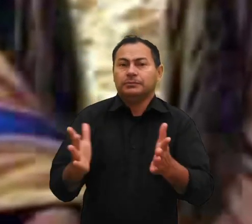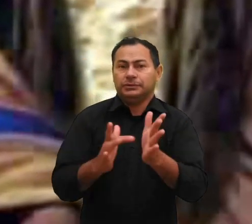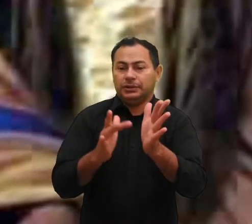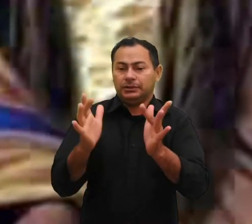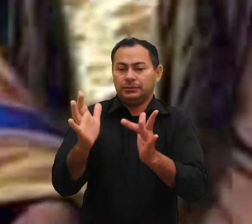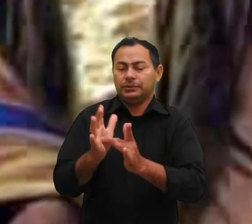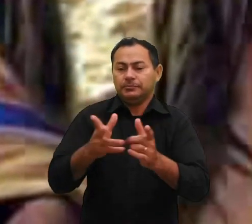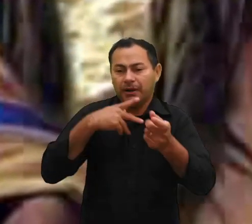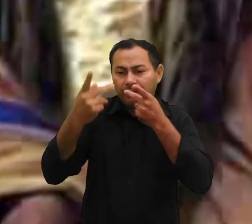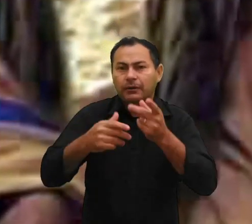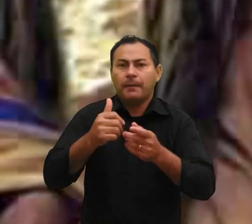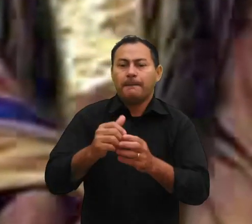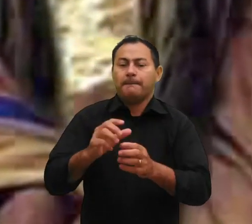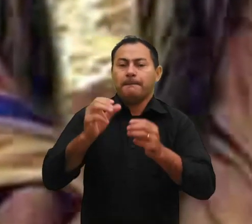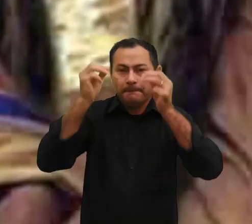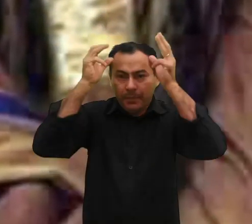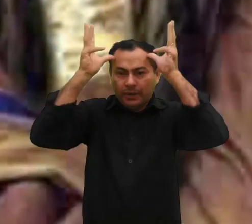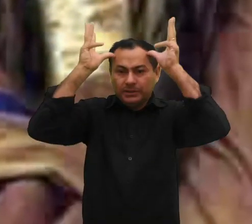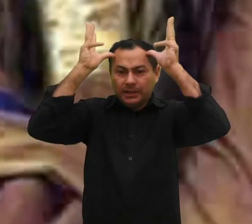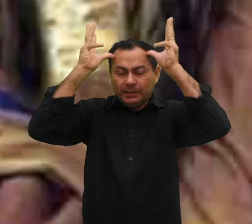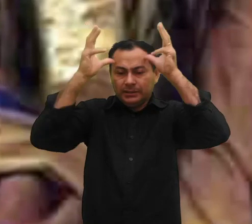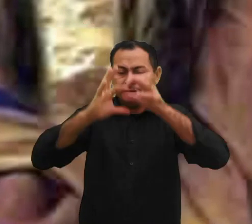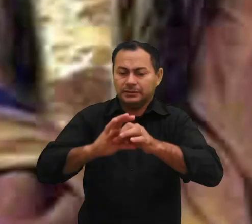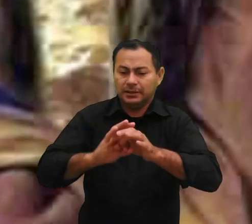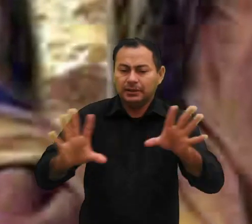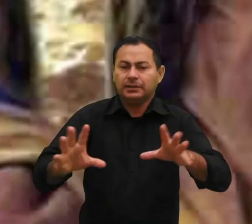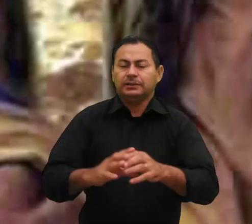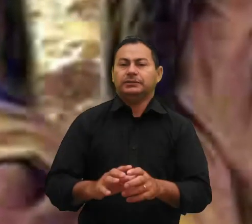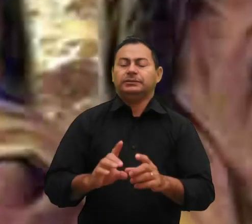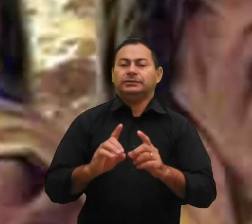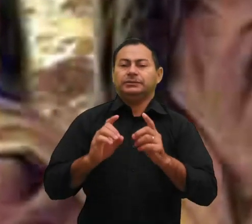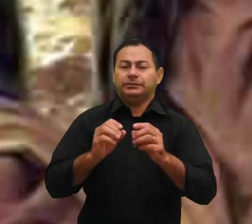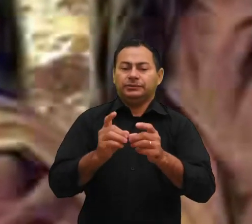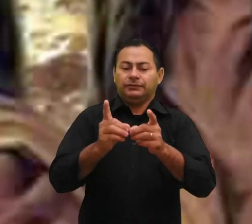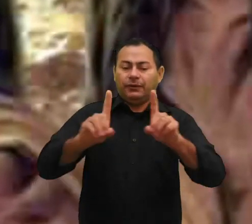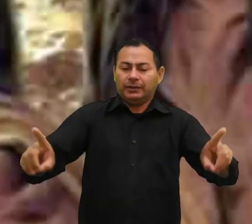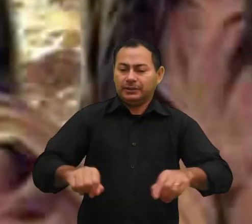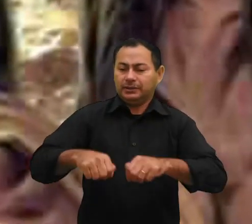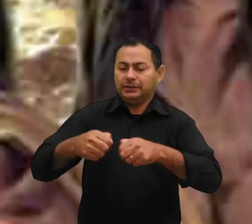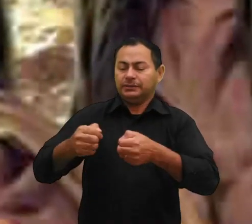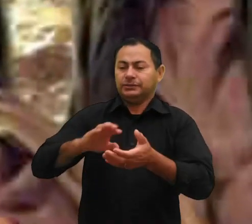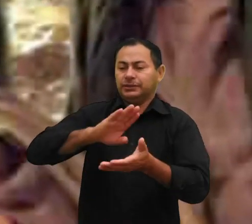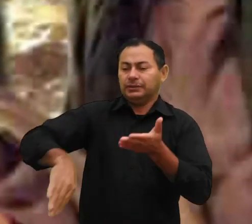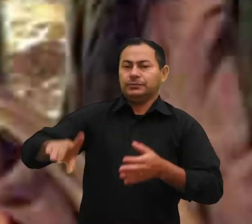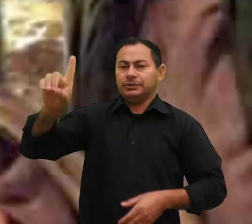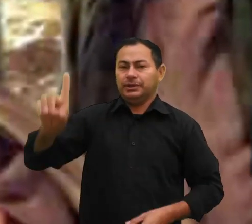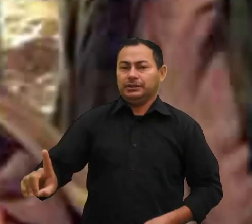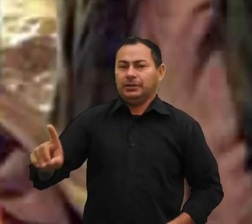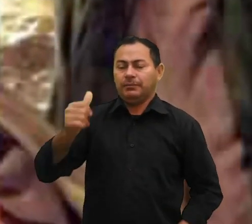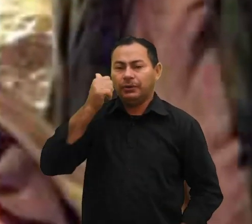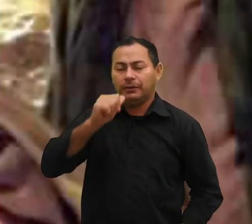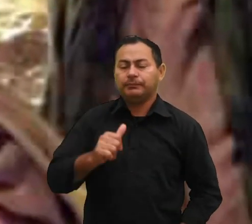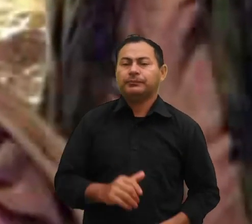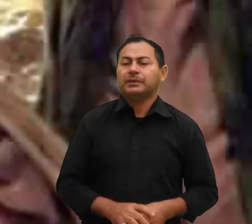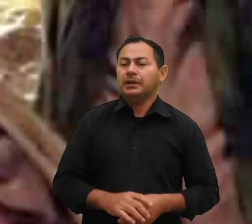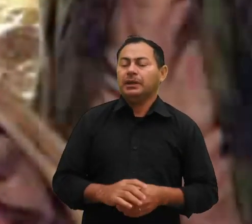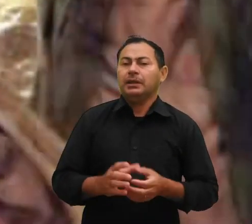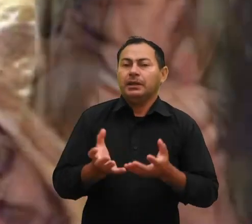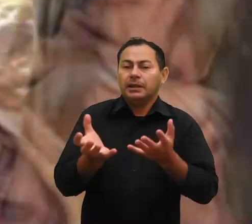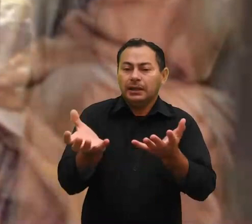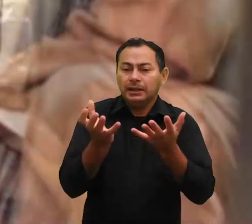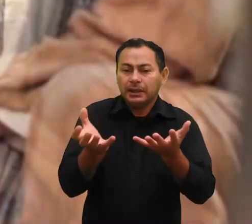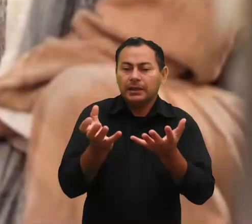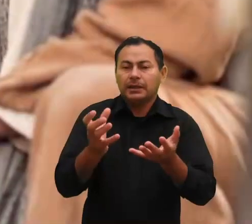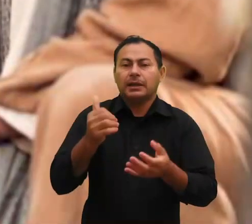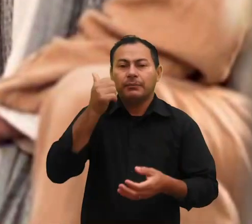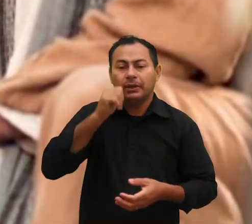acabou. Jesus então disse que Moisés permitiu o divórcio visando os direitos da mulher. Ele queria que a